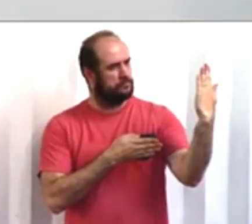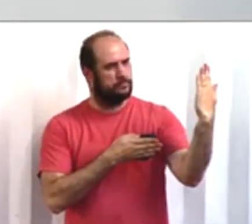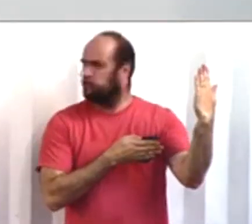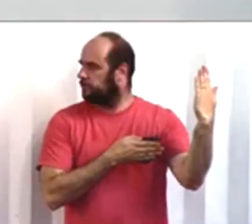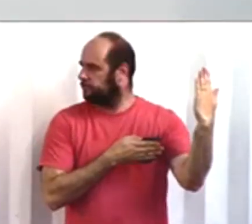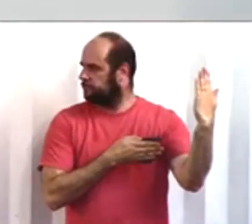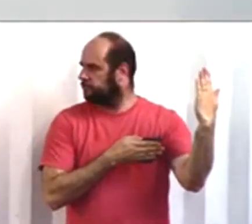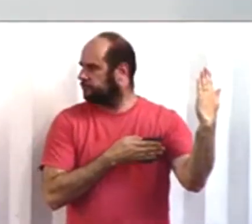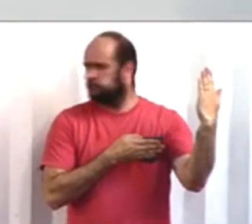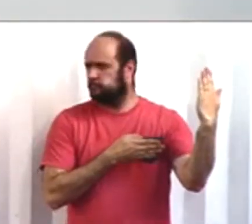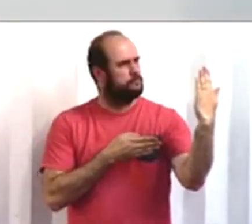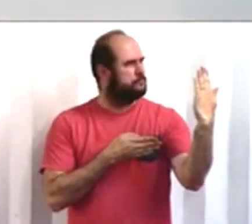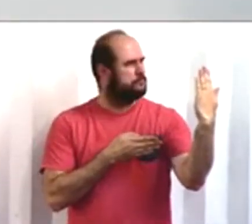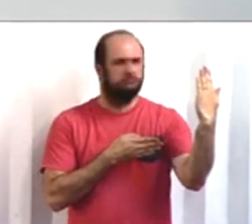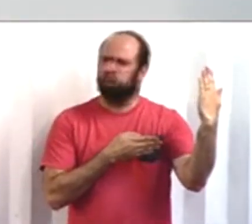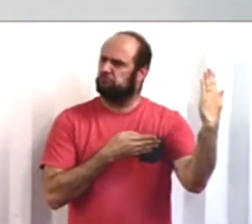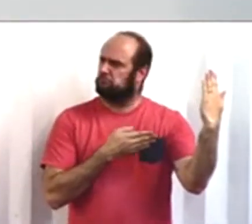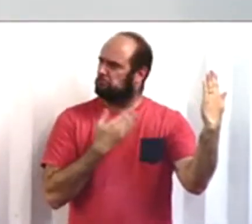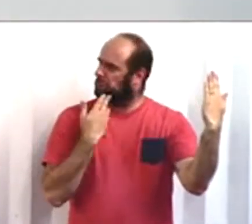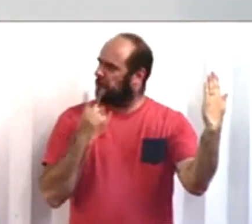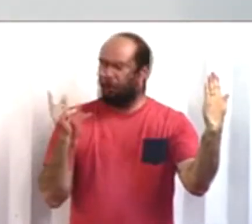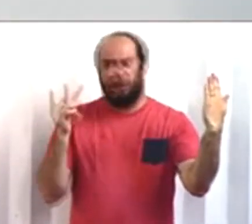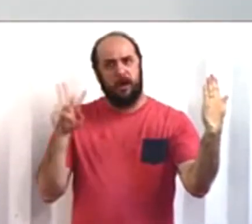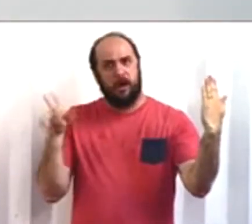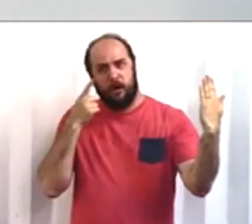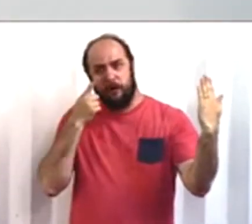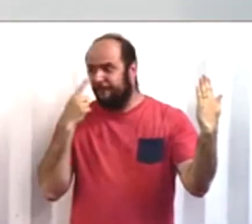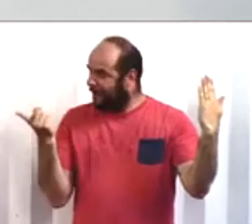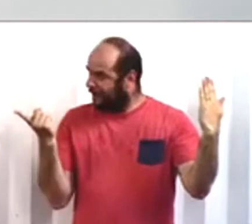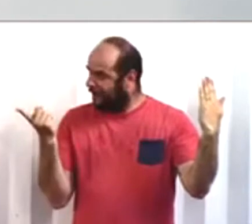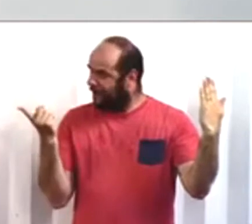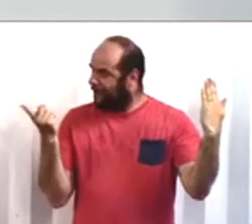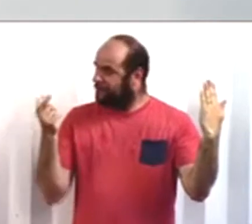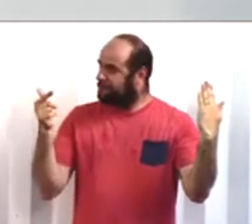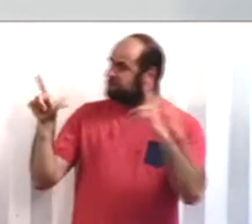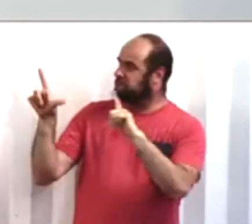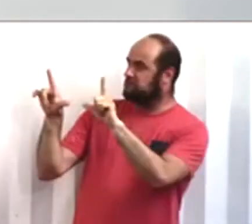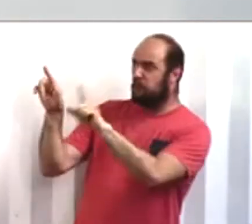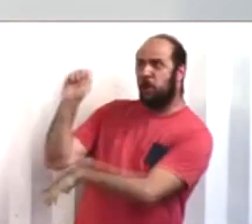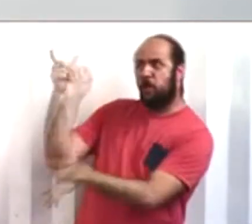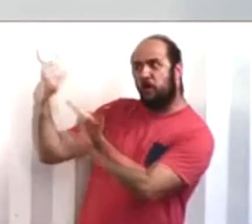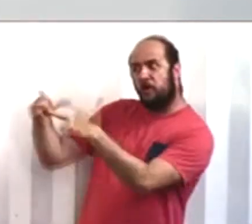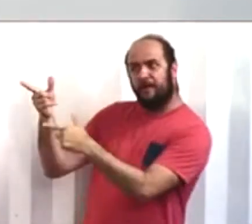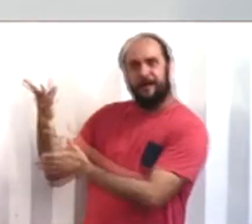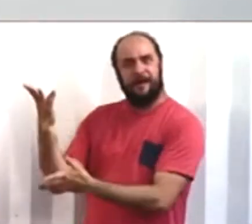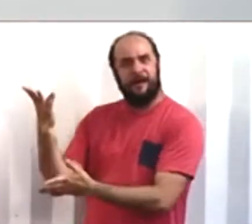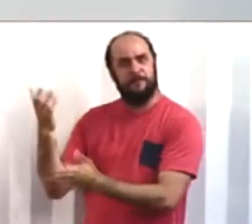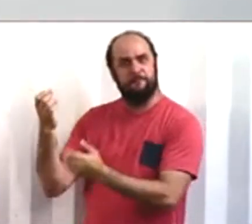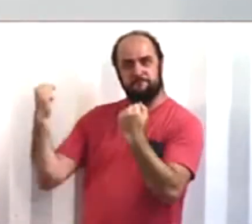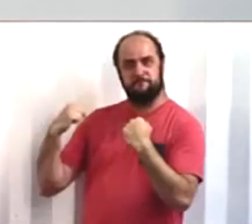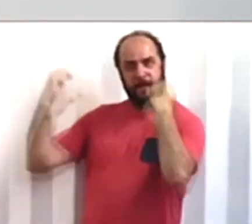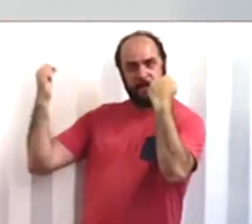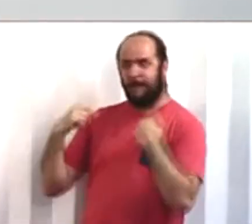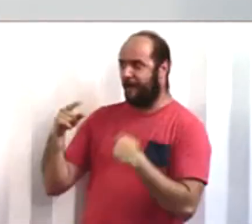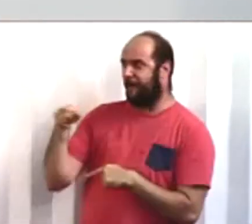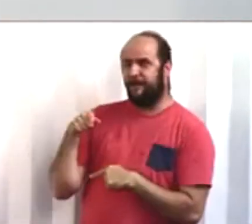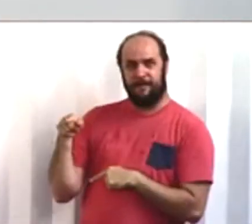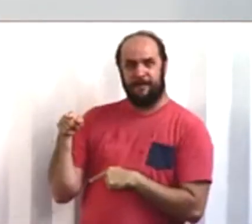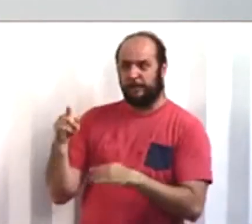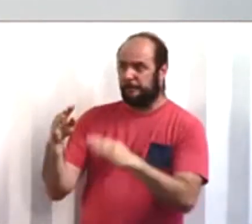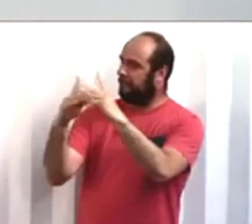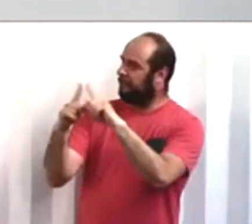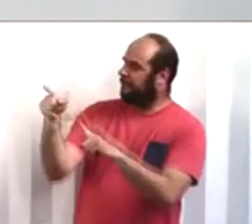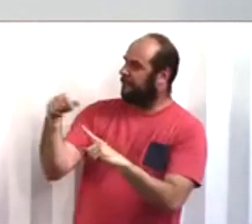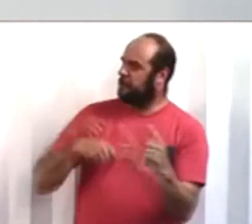puxa, eu não tinha visto que tem ou esta loja neste lugar, ou esta academia neste lugar, ou esta igreja